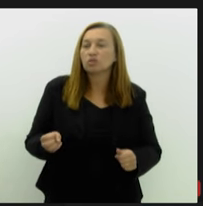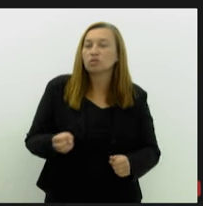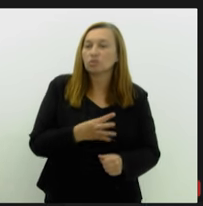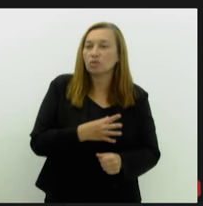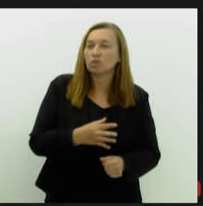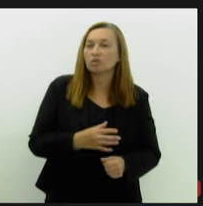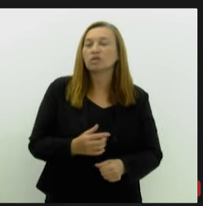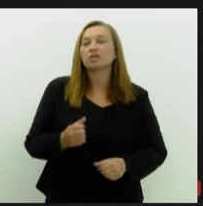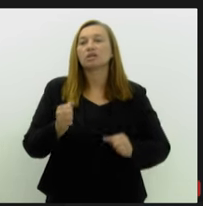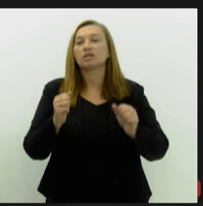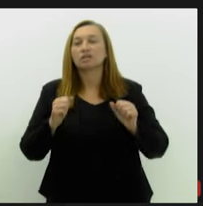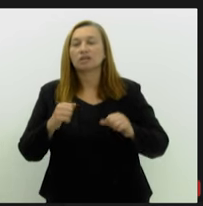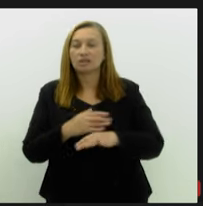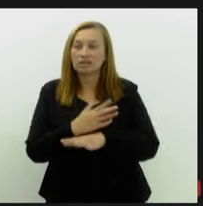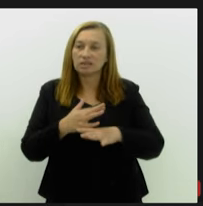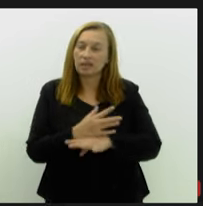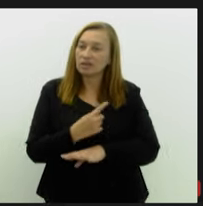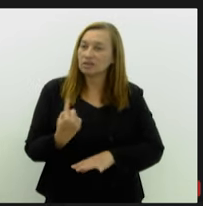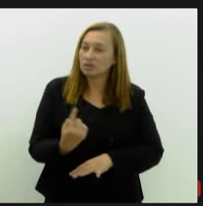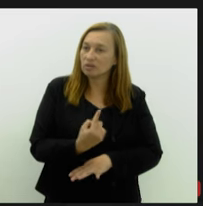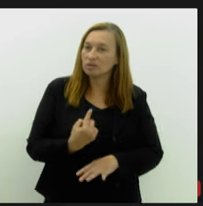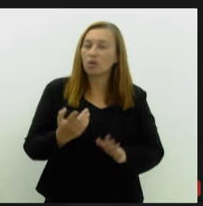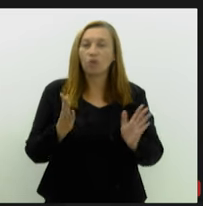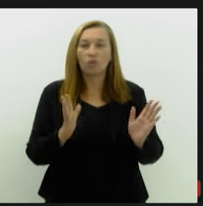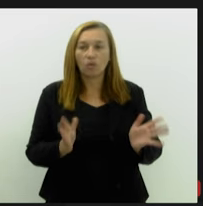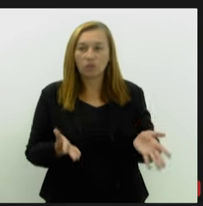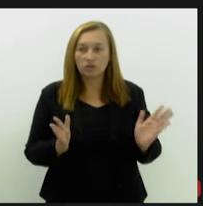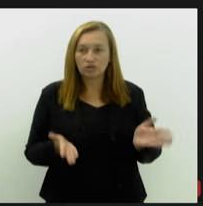aqui na nossa cidade, que hoje, então,